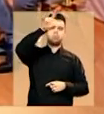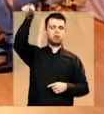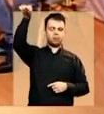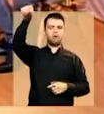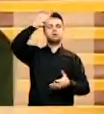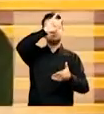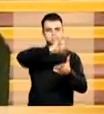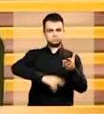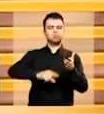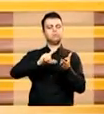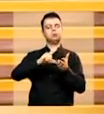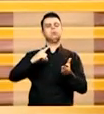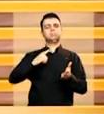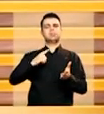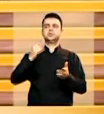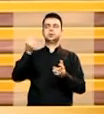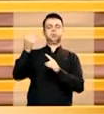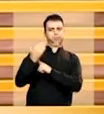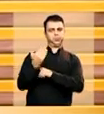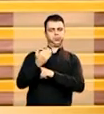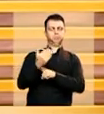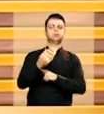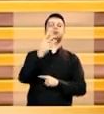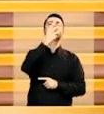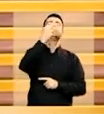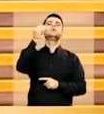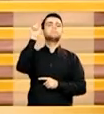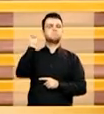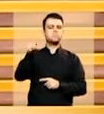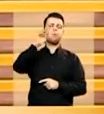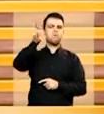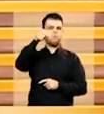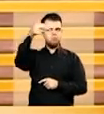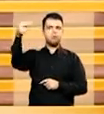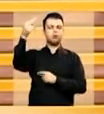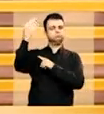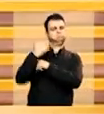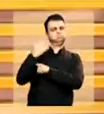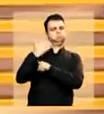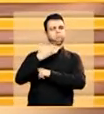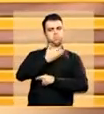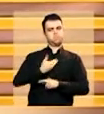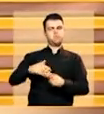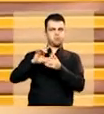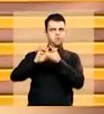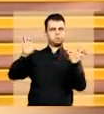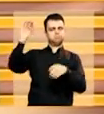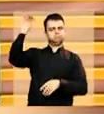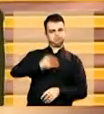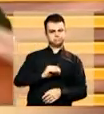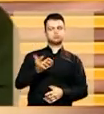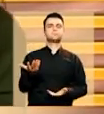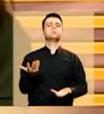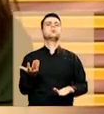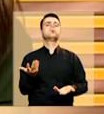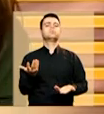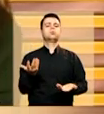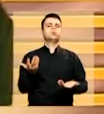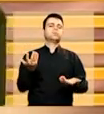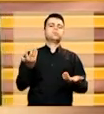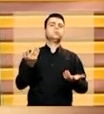30 mil euros de cobertura mínima, que já é obrigatório. Então, existe legislação. Ou aquele aluno que pensa em fazer esqui, snowboard,